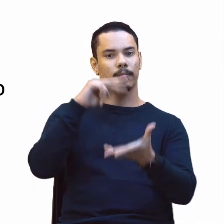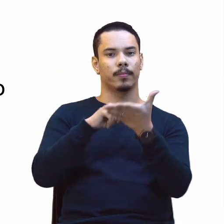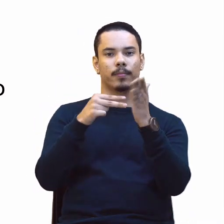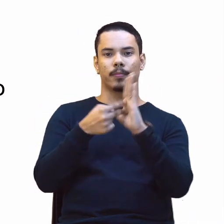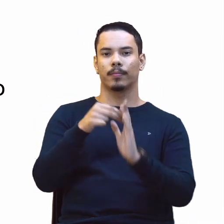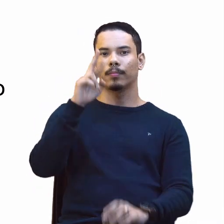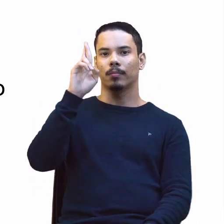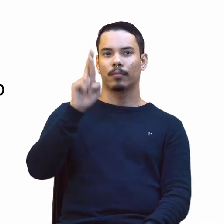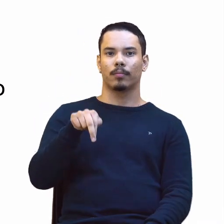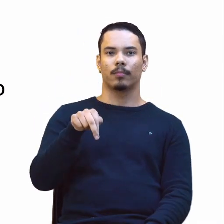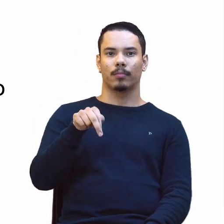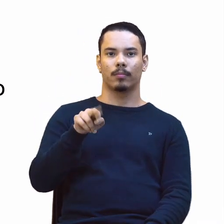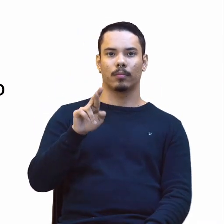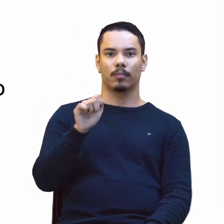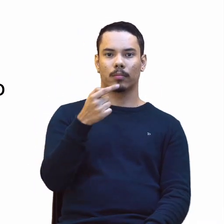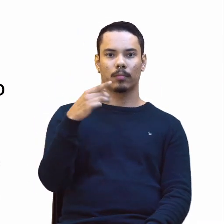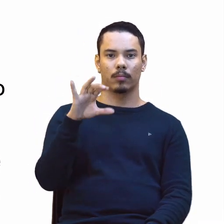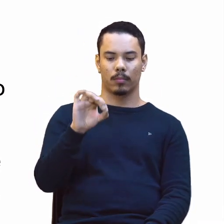é razão.